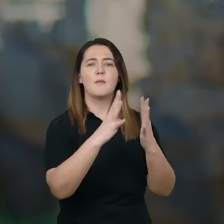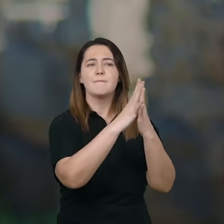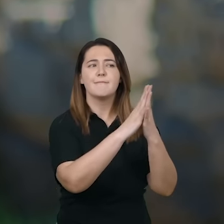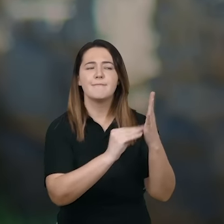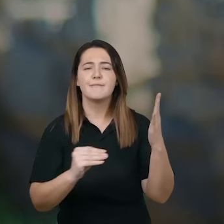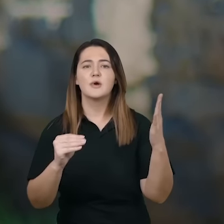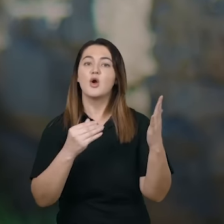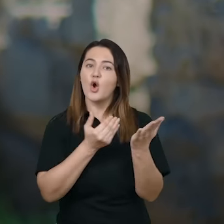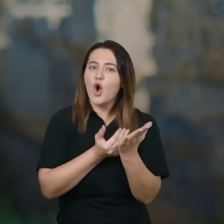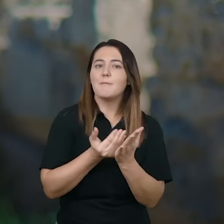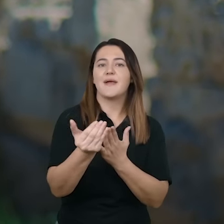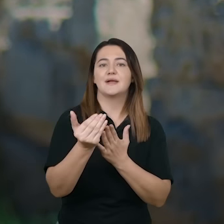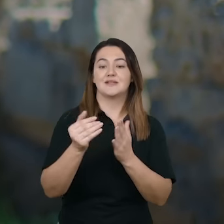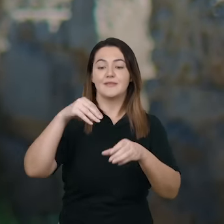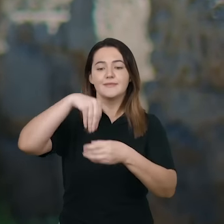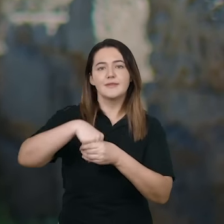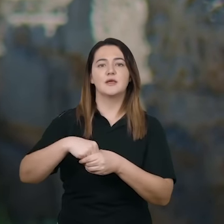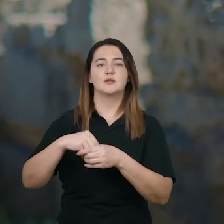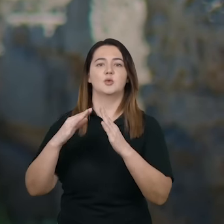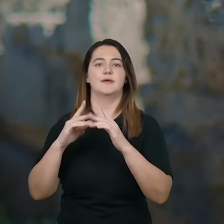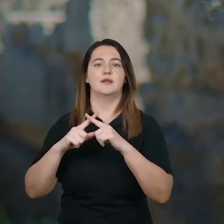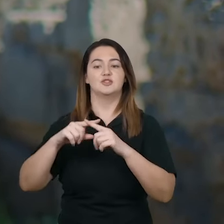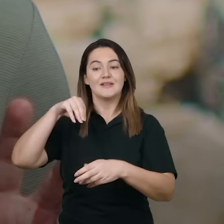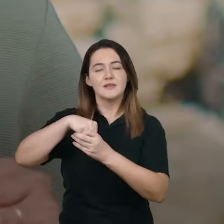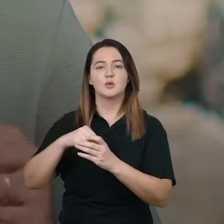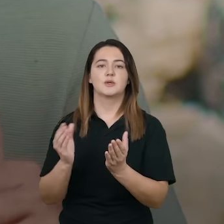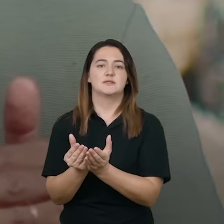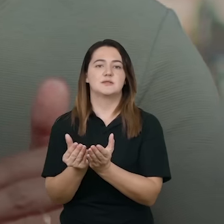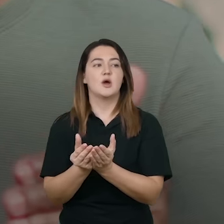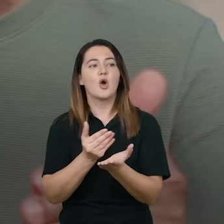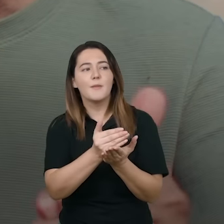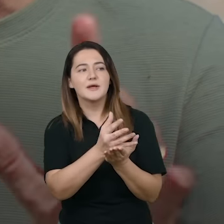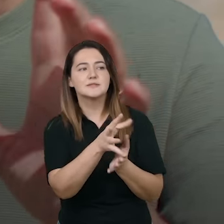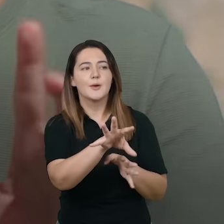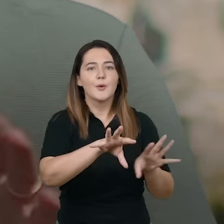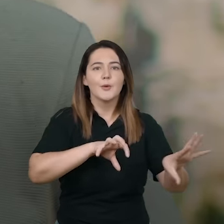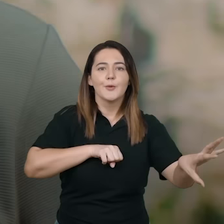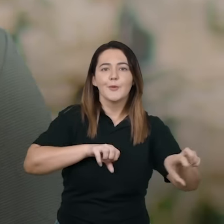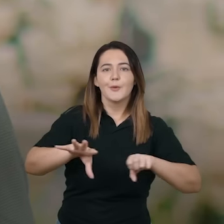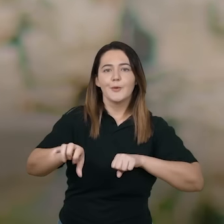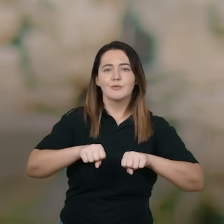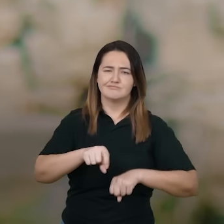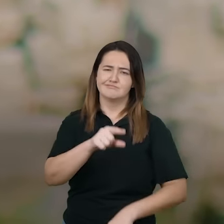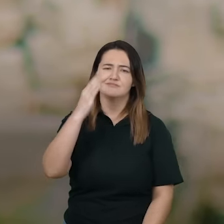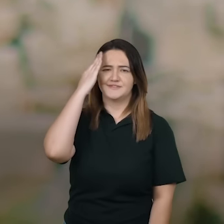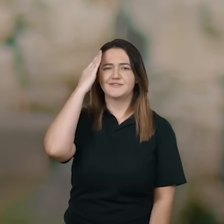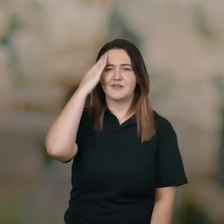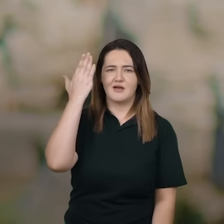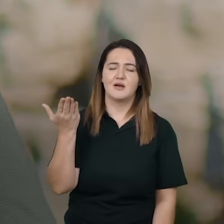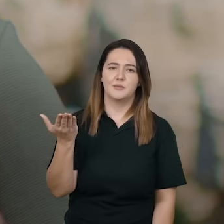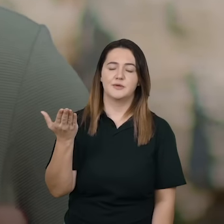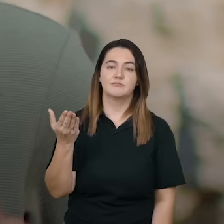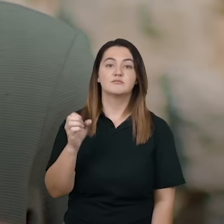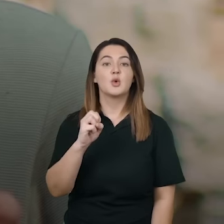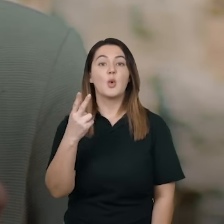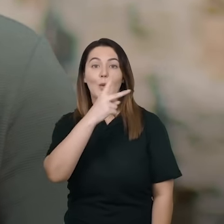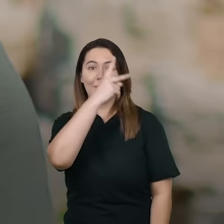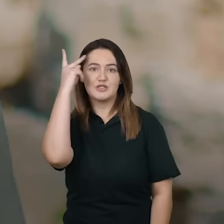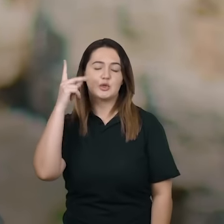maneirismos, os vícios e as virtudes daquela comunidade. Quem trabalha com missões sabe o que eu estou dizendo. Ou mesmo quem é